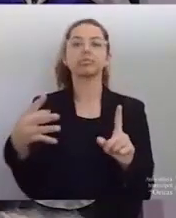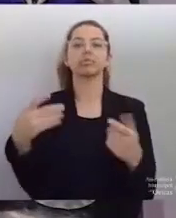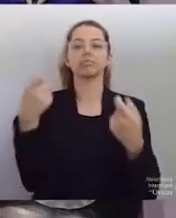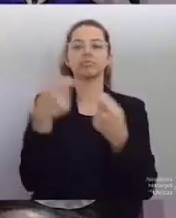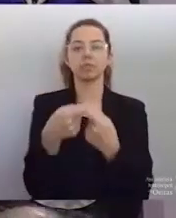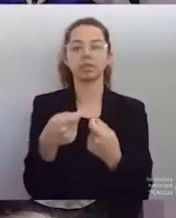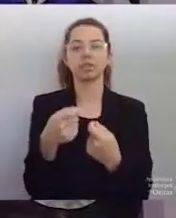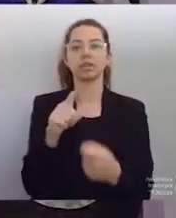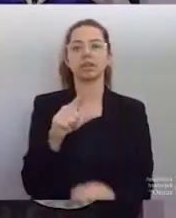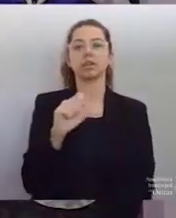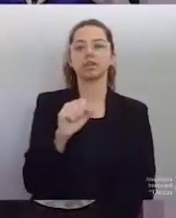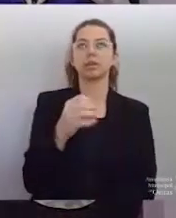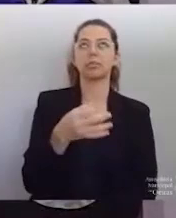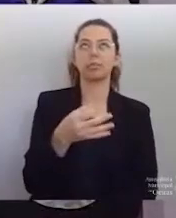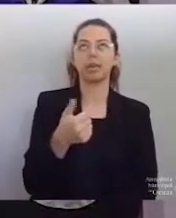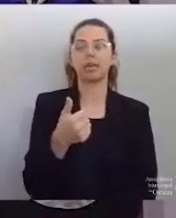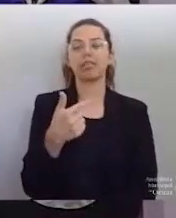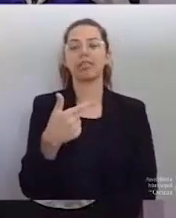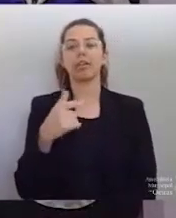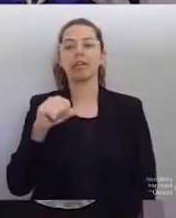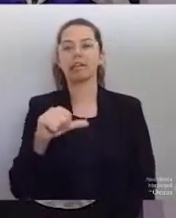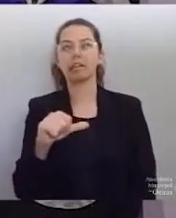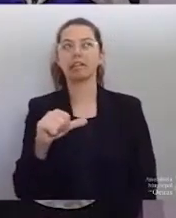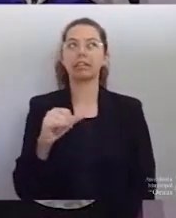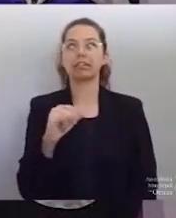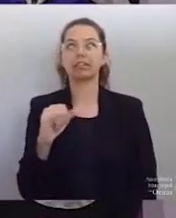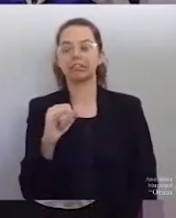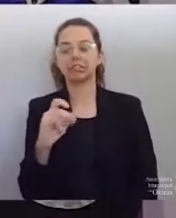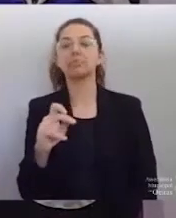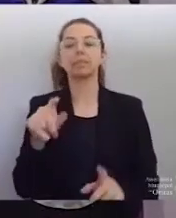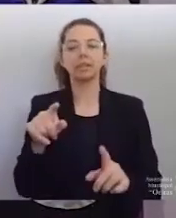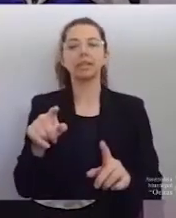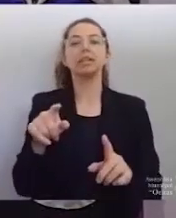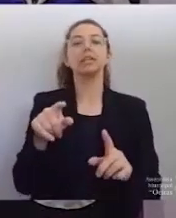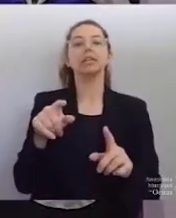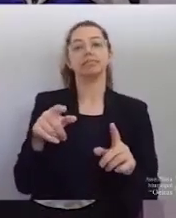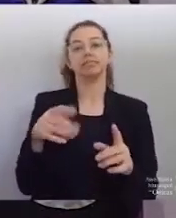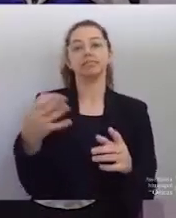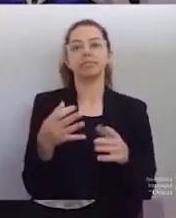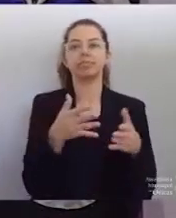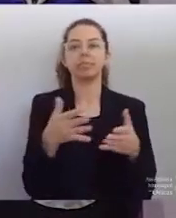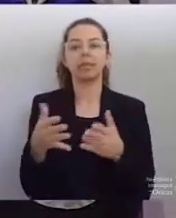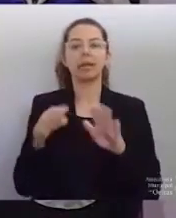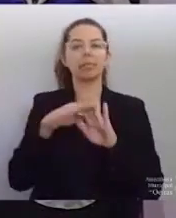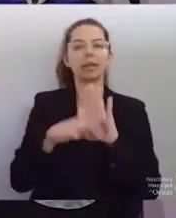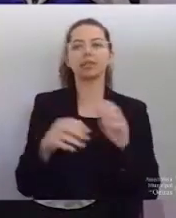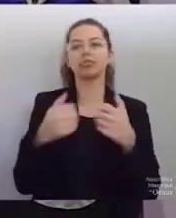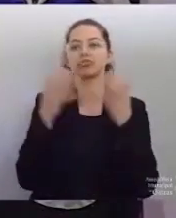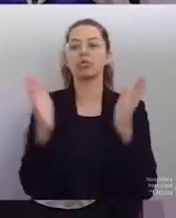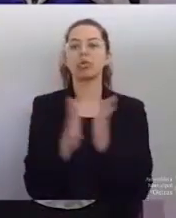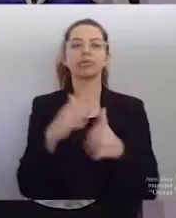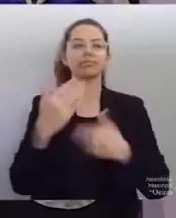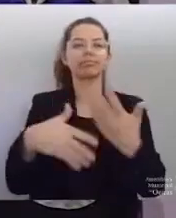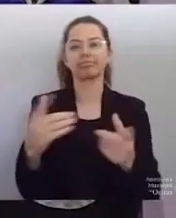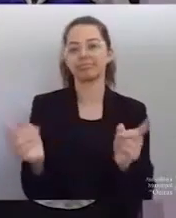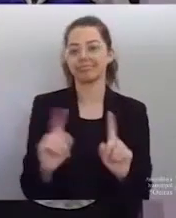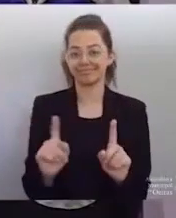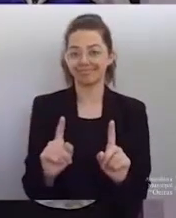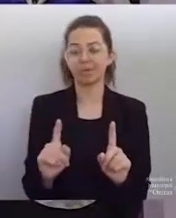LGBTIQIA+, estão longe de ser uma prática generalizada. Por isso, diz o